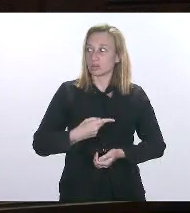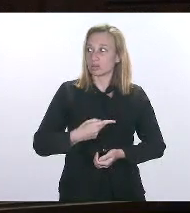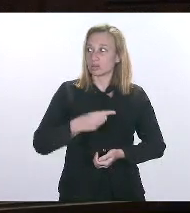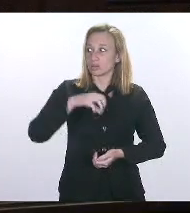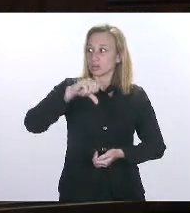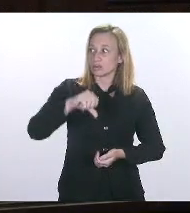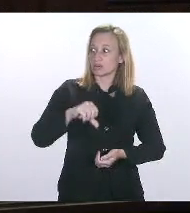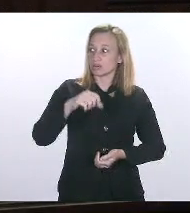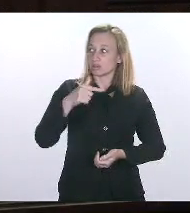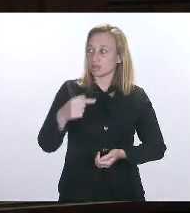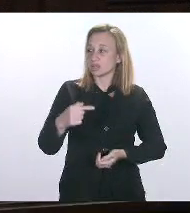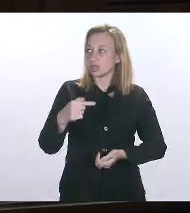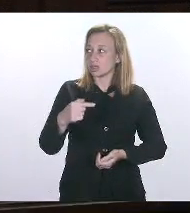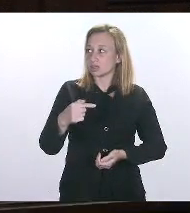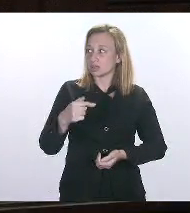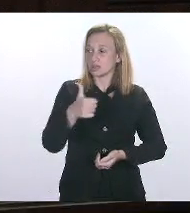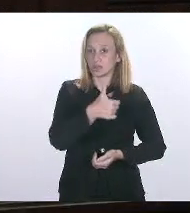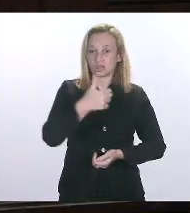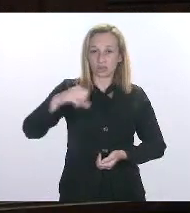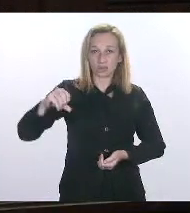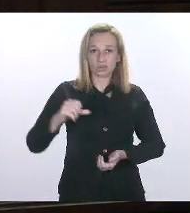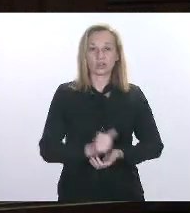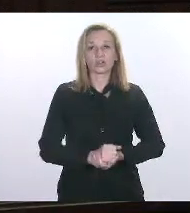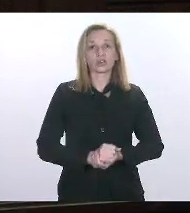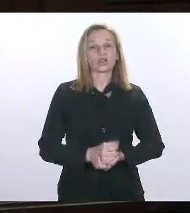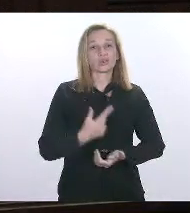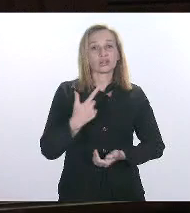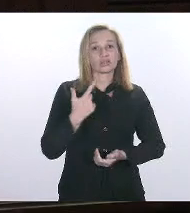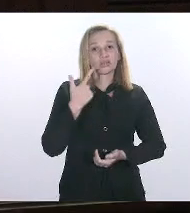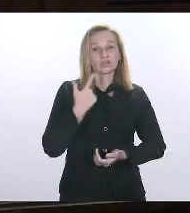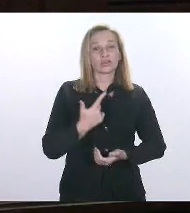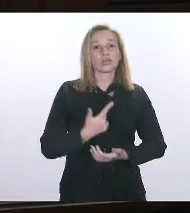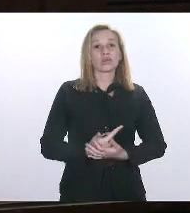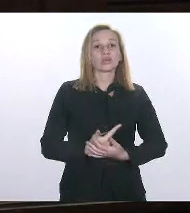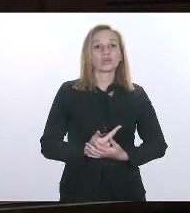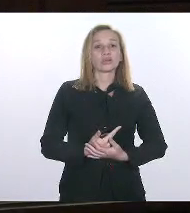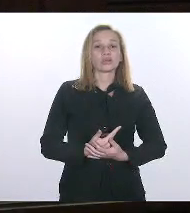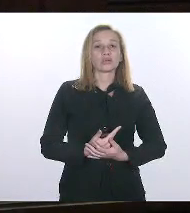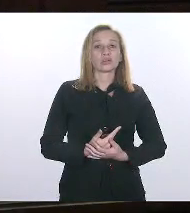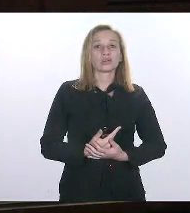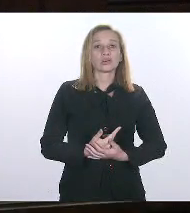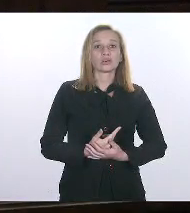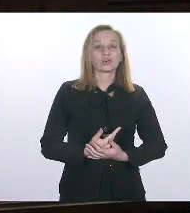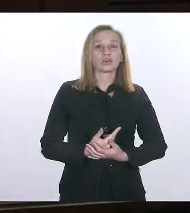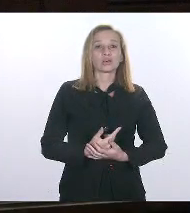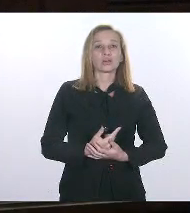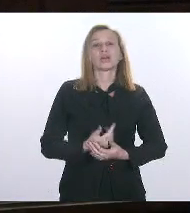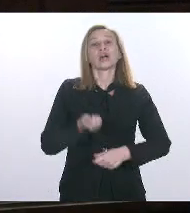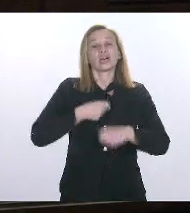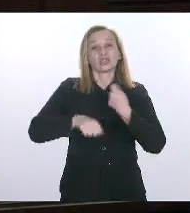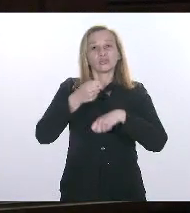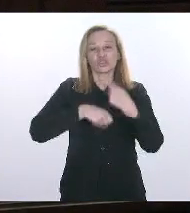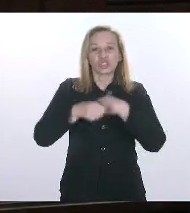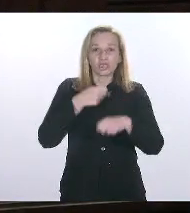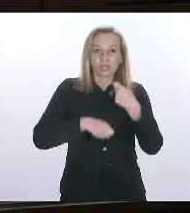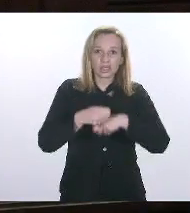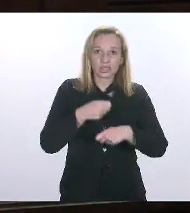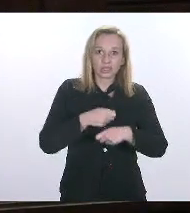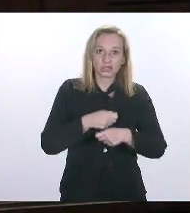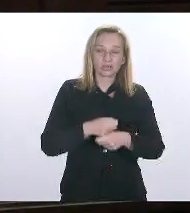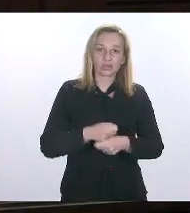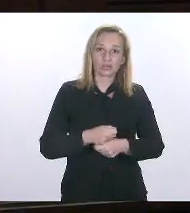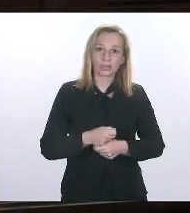13.967 de 2019, que veda a imposição por via administrativa de liberdade a policiais e